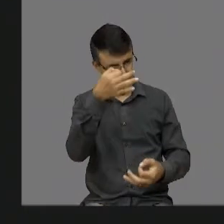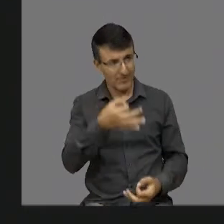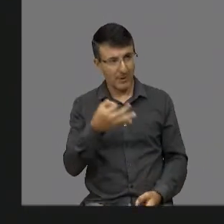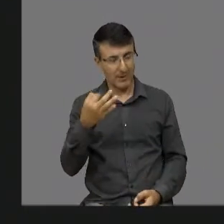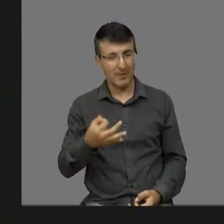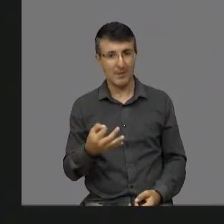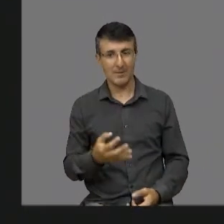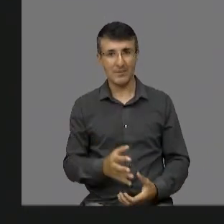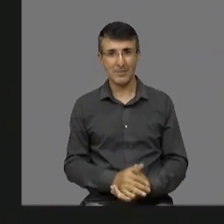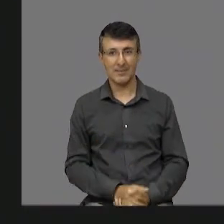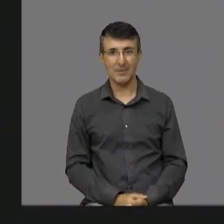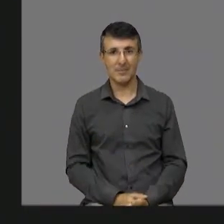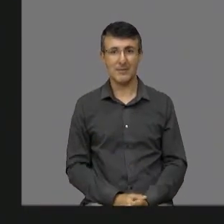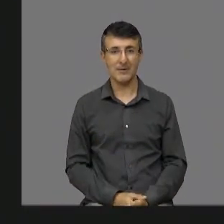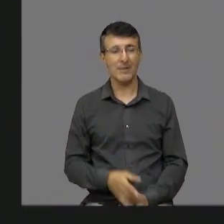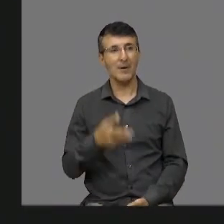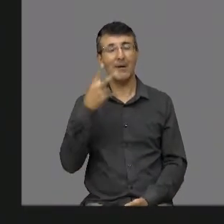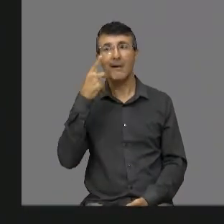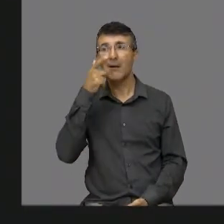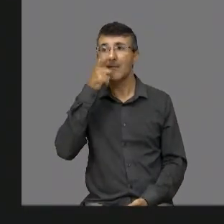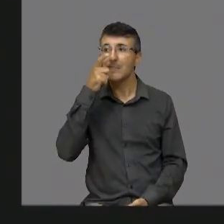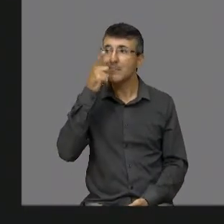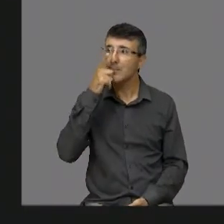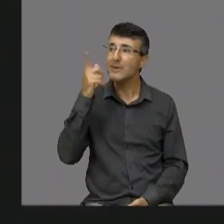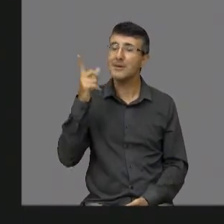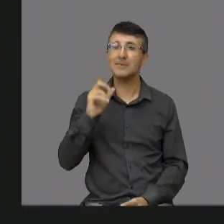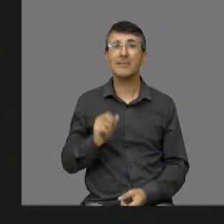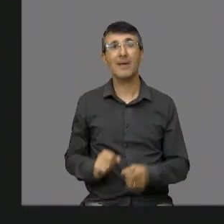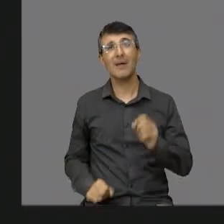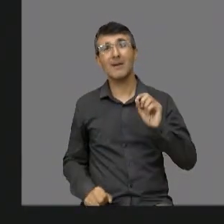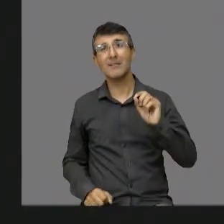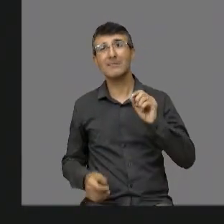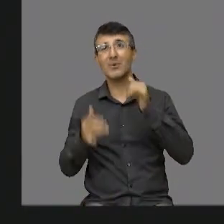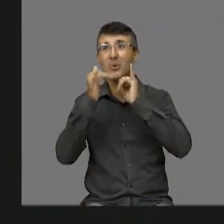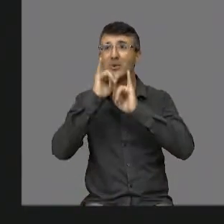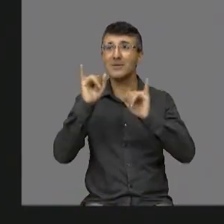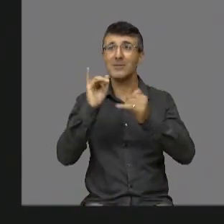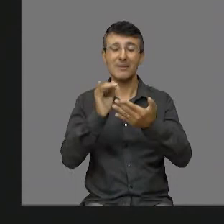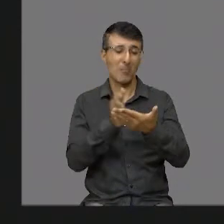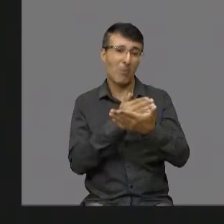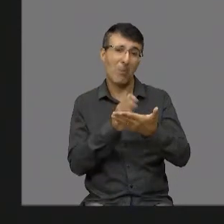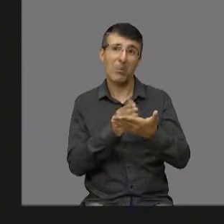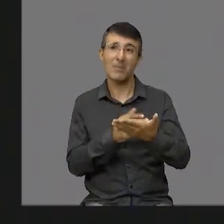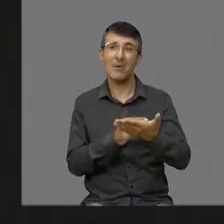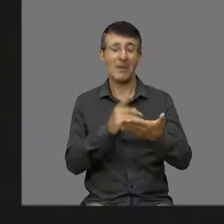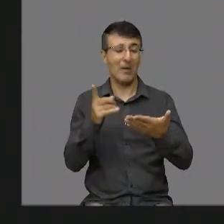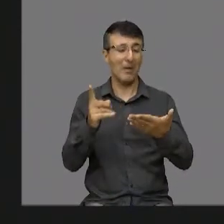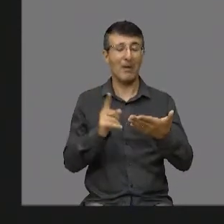sim, né? a gente vê noticiário, não, porque está na medida protetiva, não sei o que, a maioria das vezes. Eu acho que